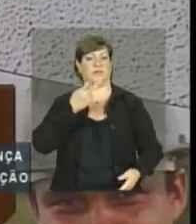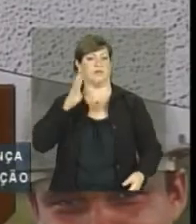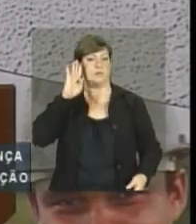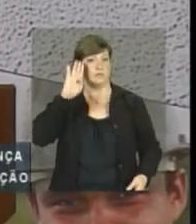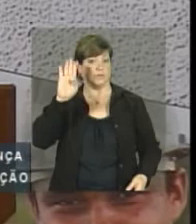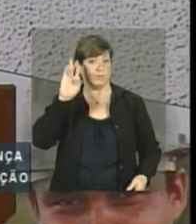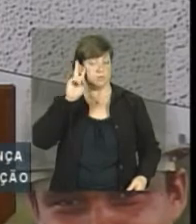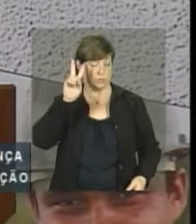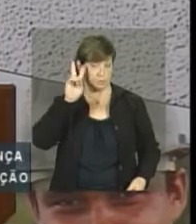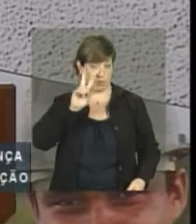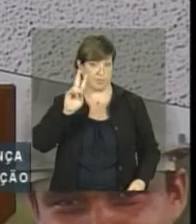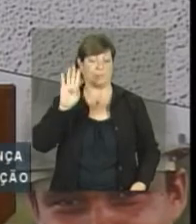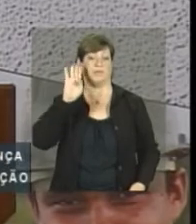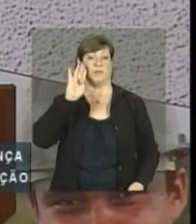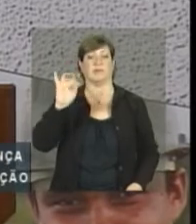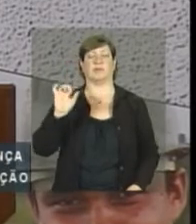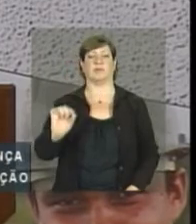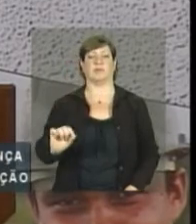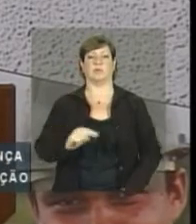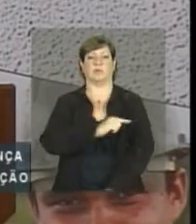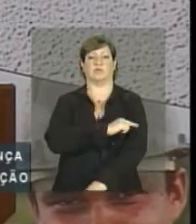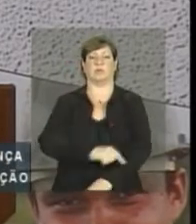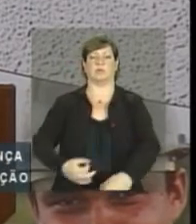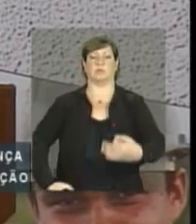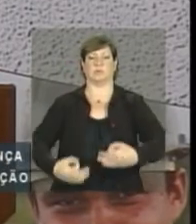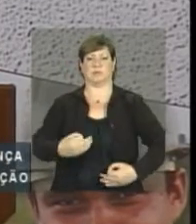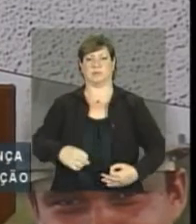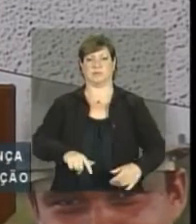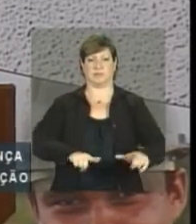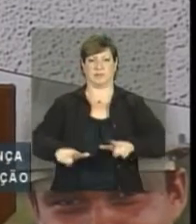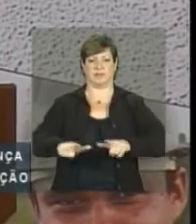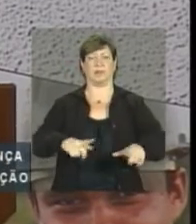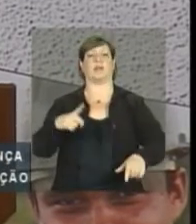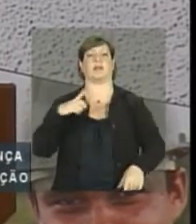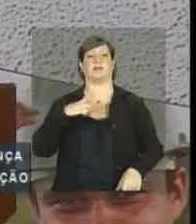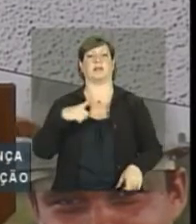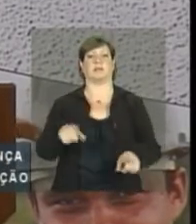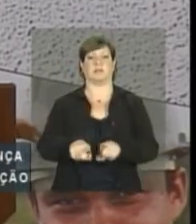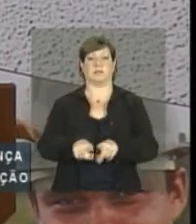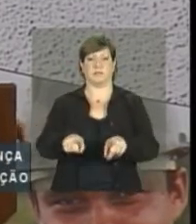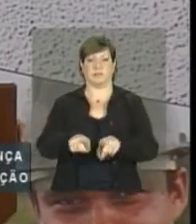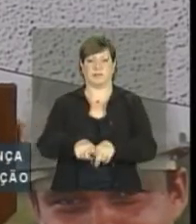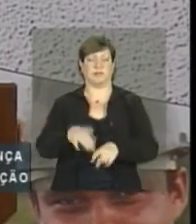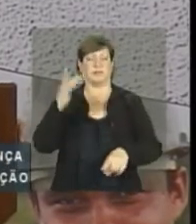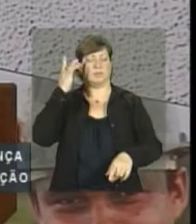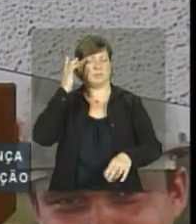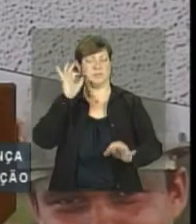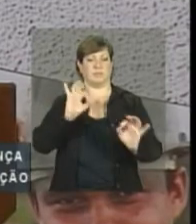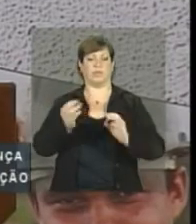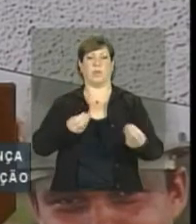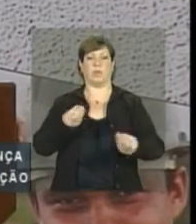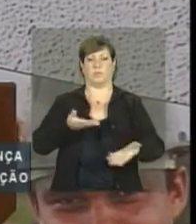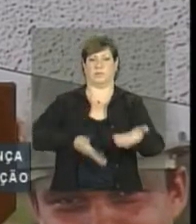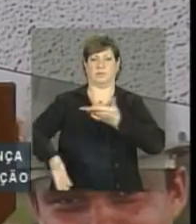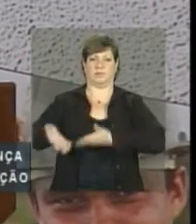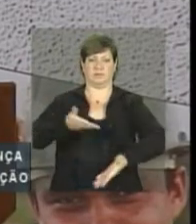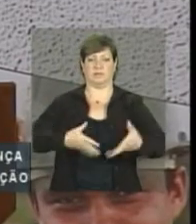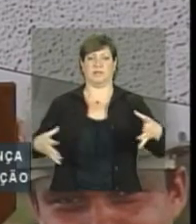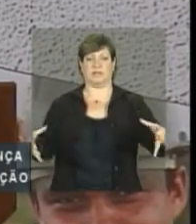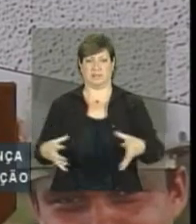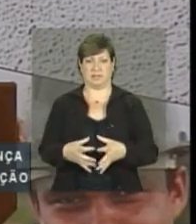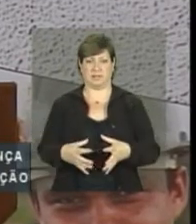papel que a Justiça do Trabalho tem tido também no amadurecimento das relações